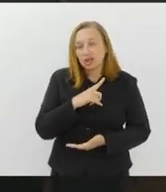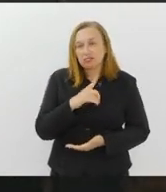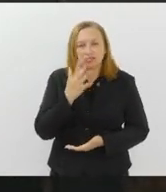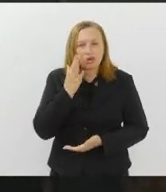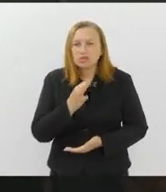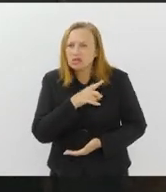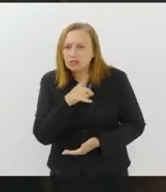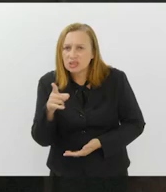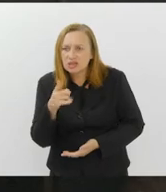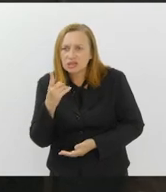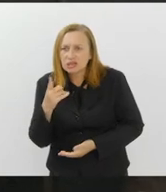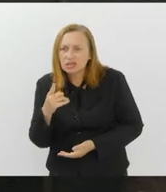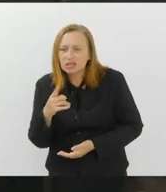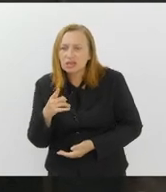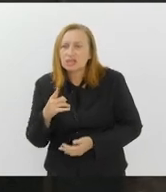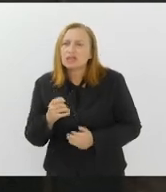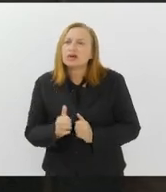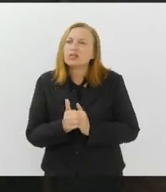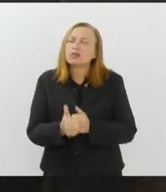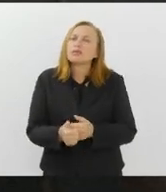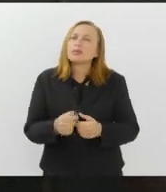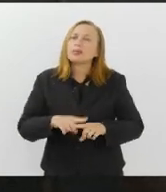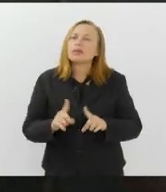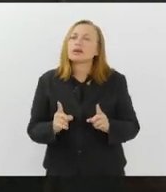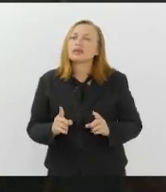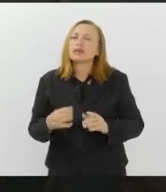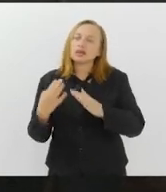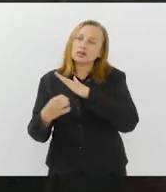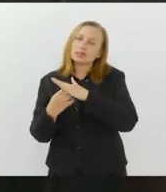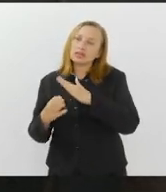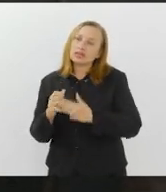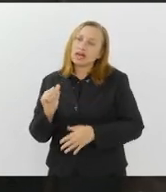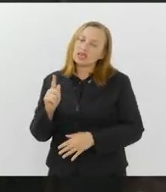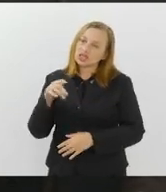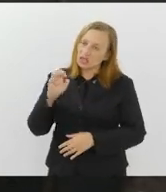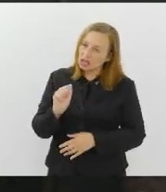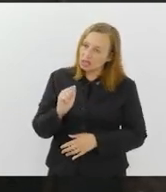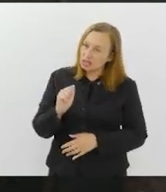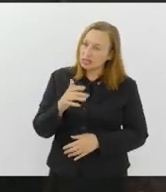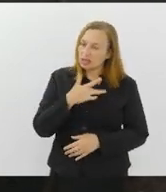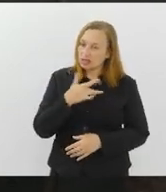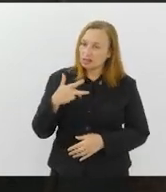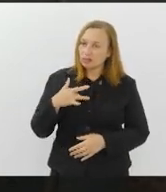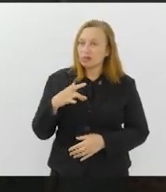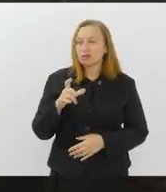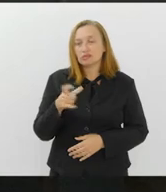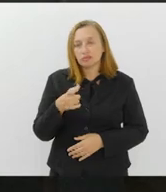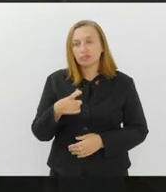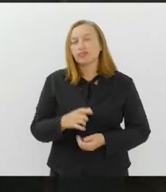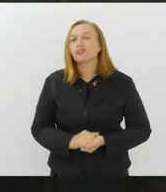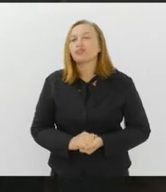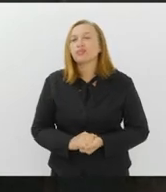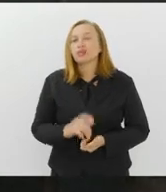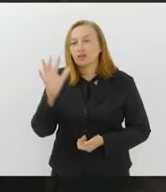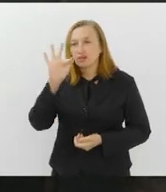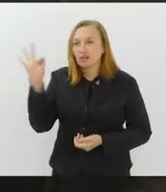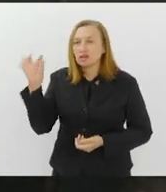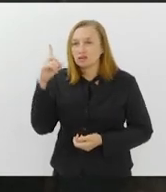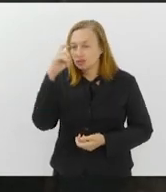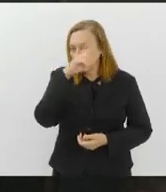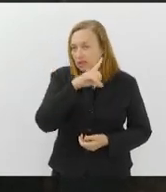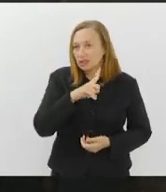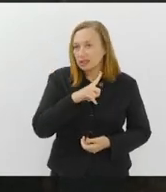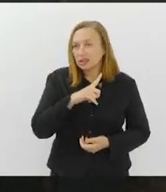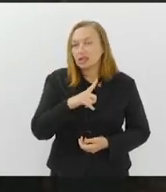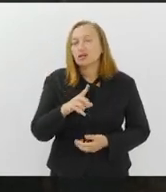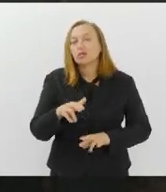vocês estão acompanhando, mas as agências nacionais de saúde, das agências federais, estão passando por dificuldades